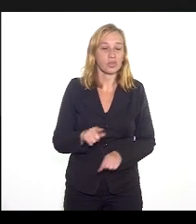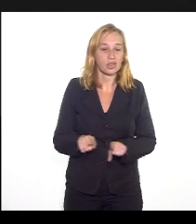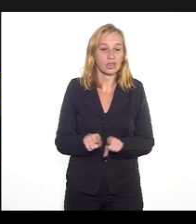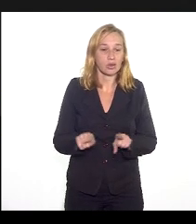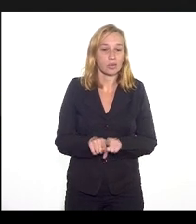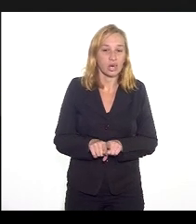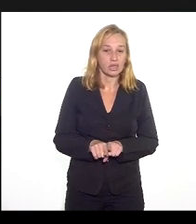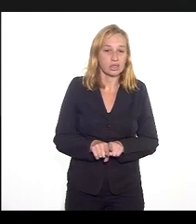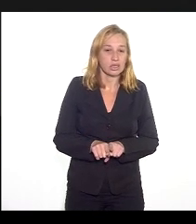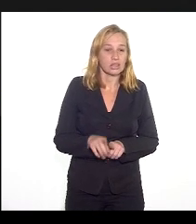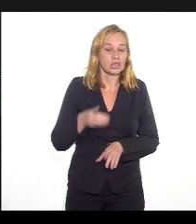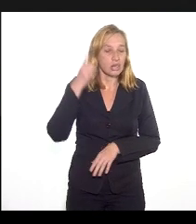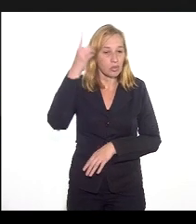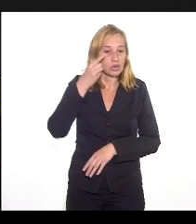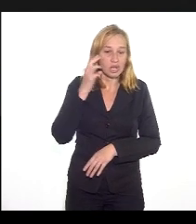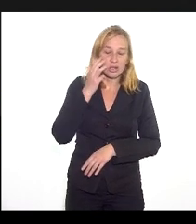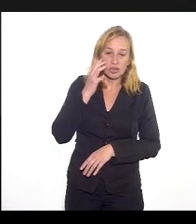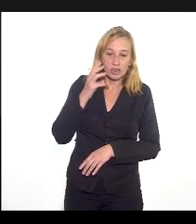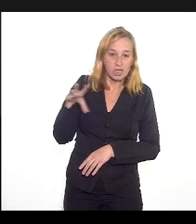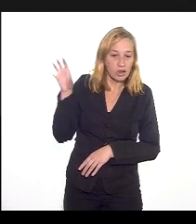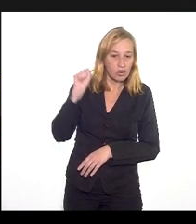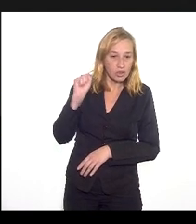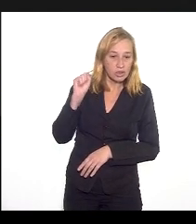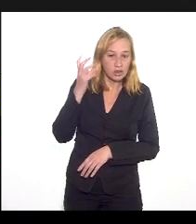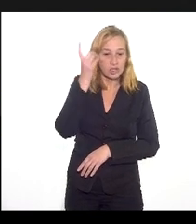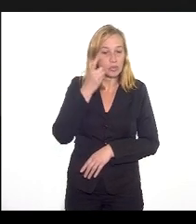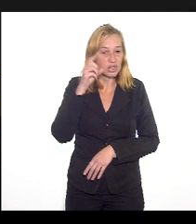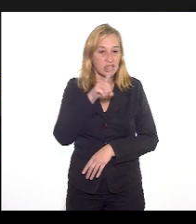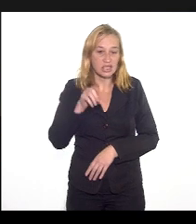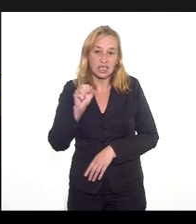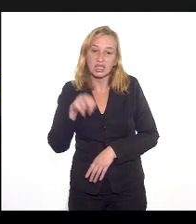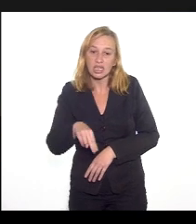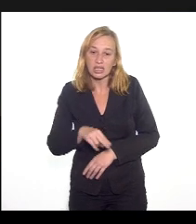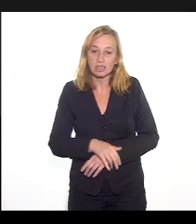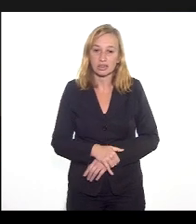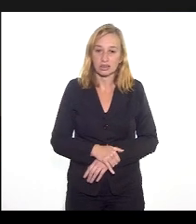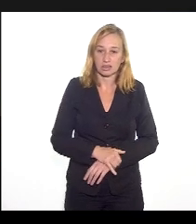aqui. Deputado Valdec, na escuta, deputada Zeidan.